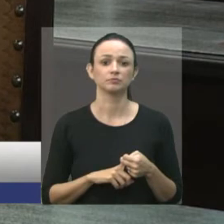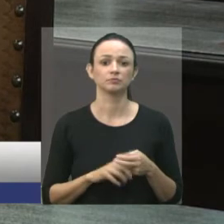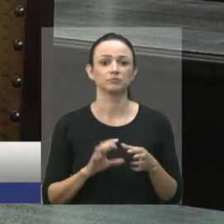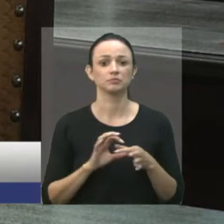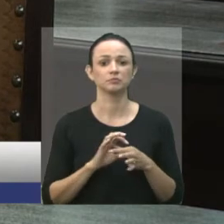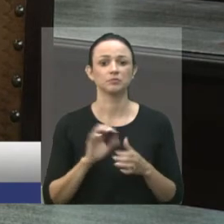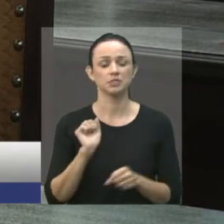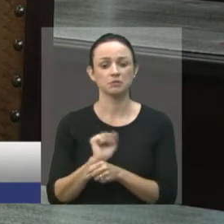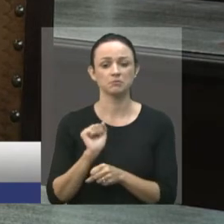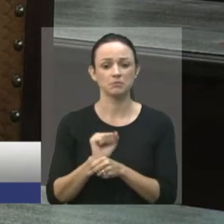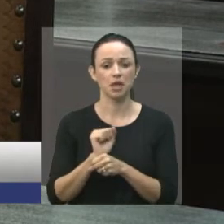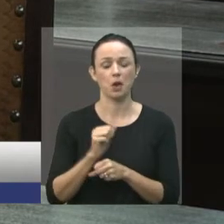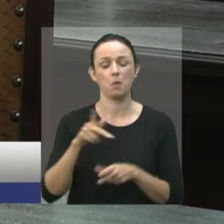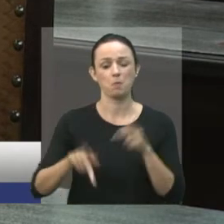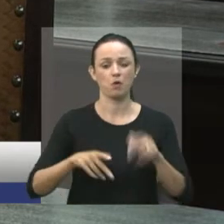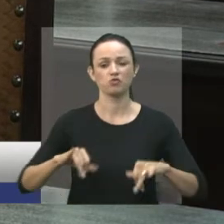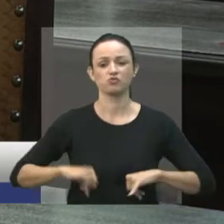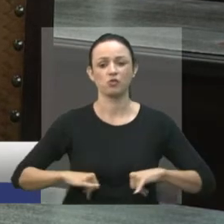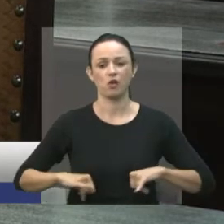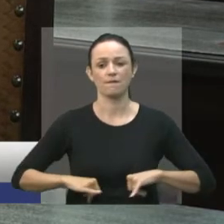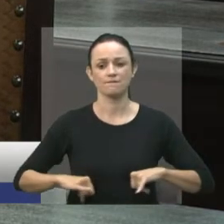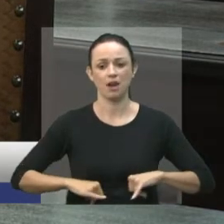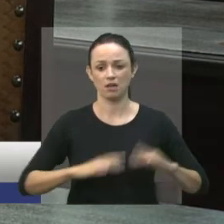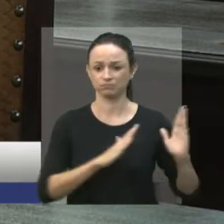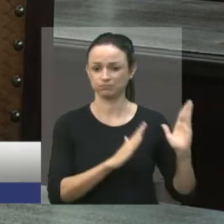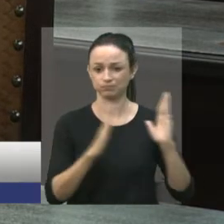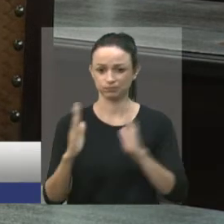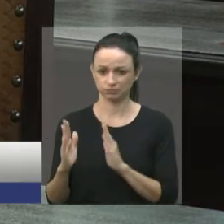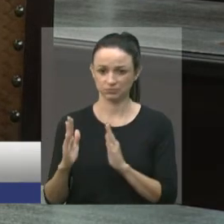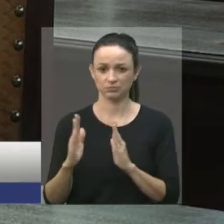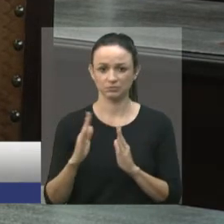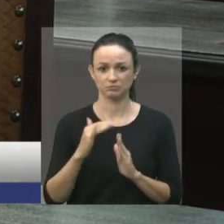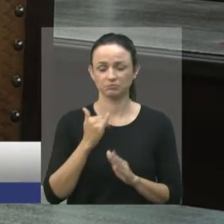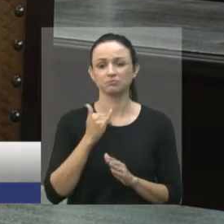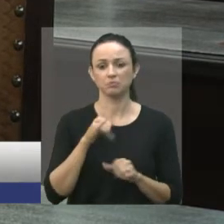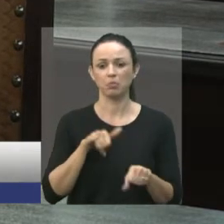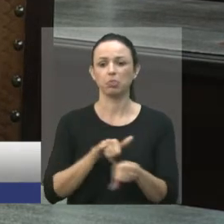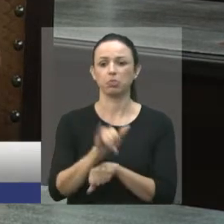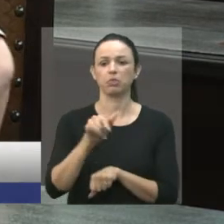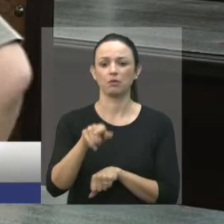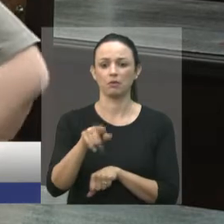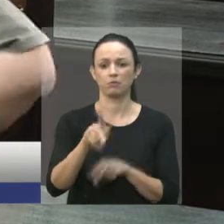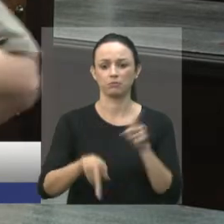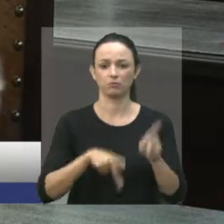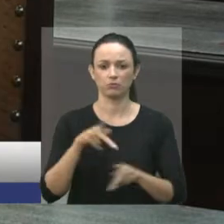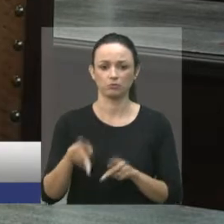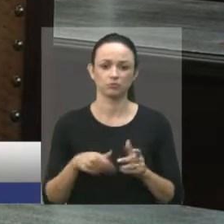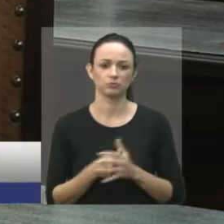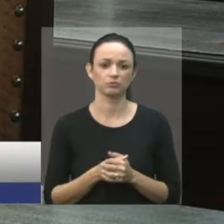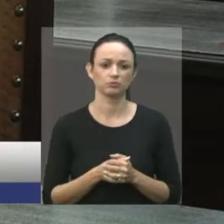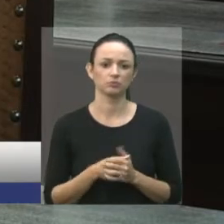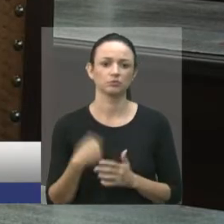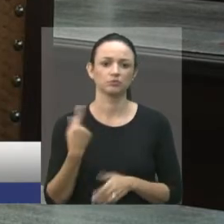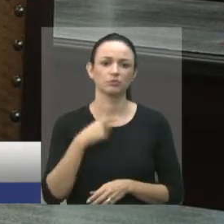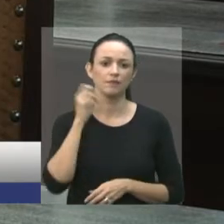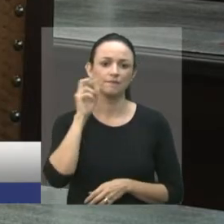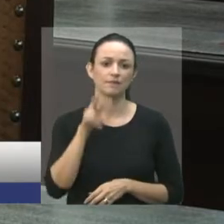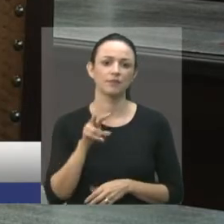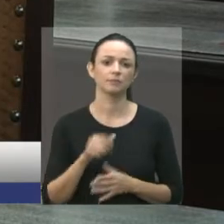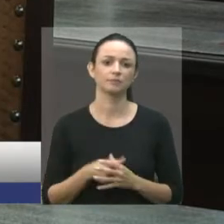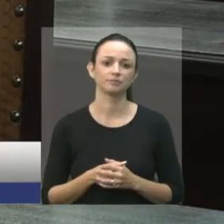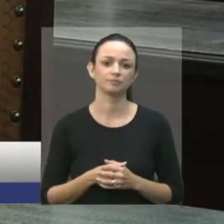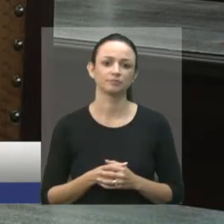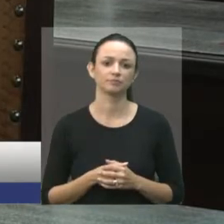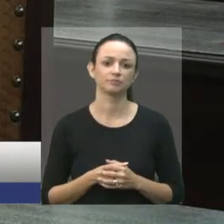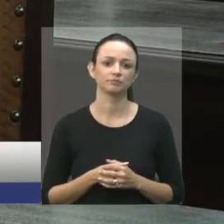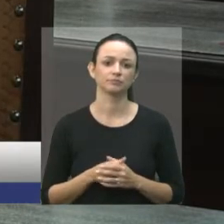povo sofrer todo esse tempo a fim de tentar enganar o povo no final. Porque o que a gente vê, senhor presidente, com